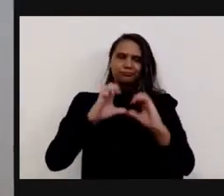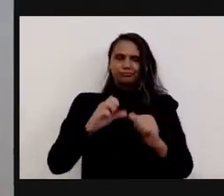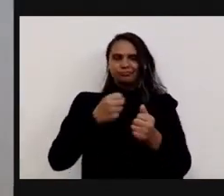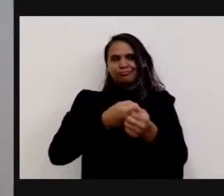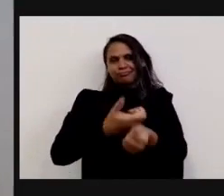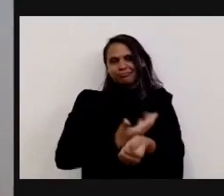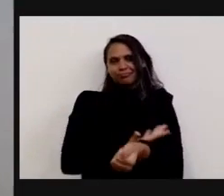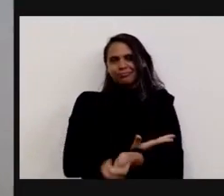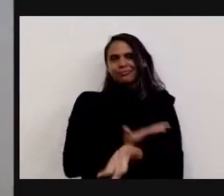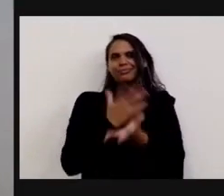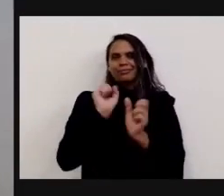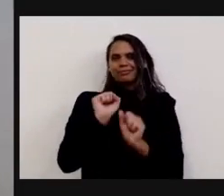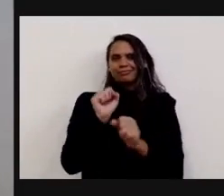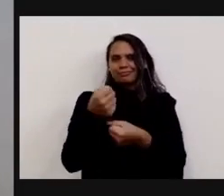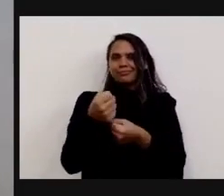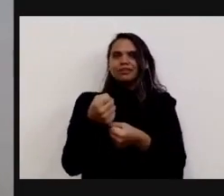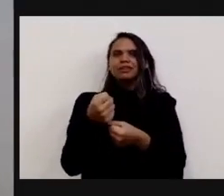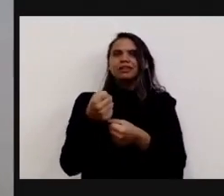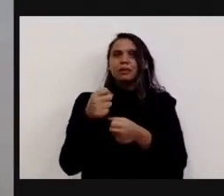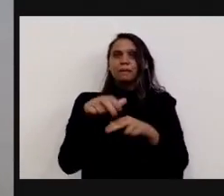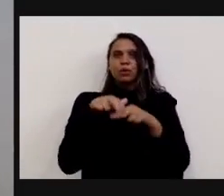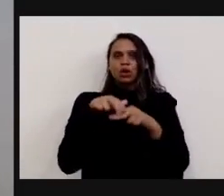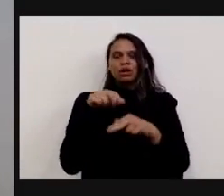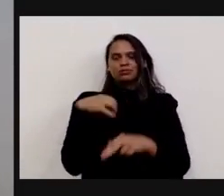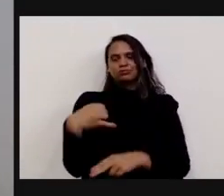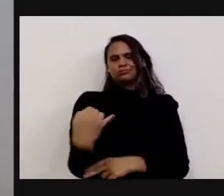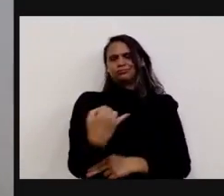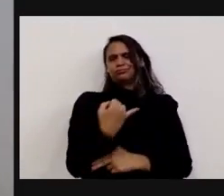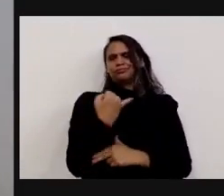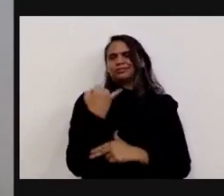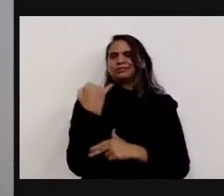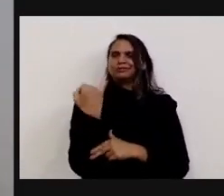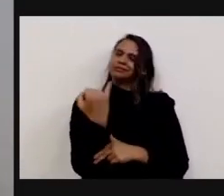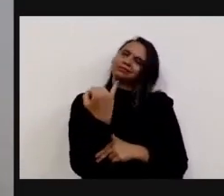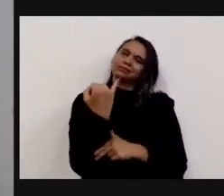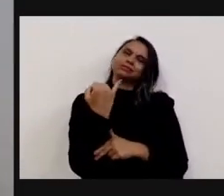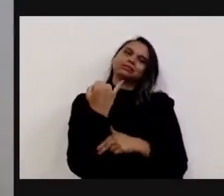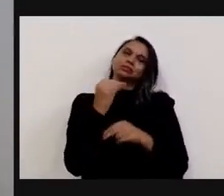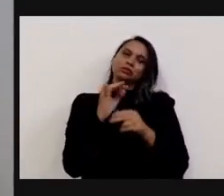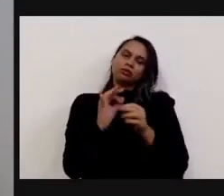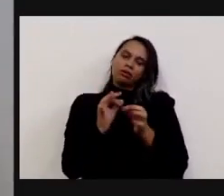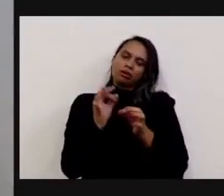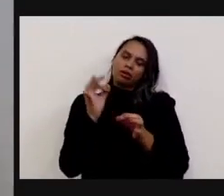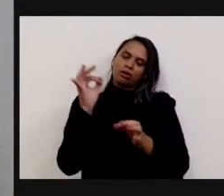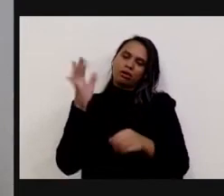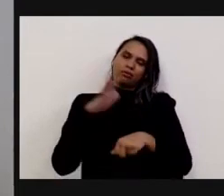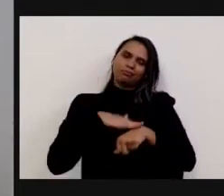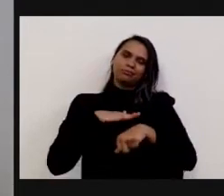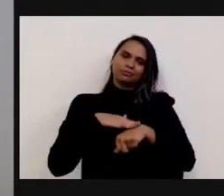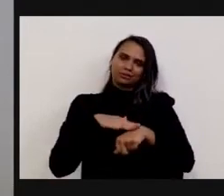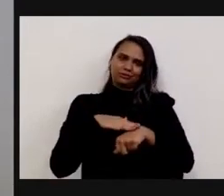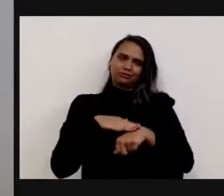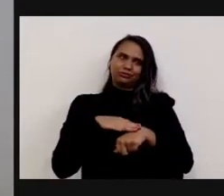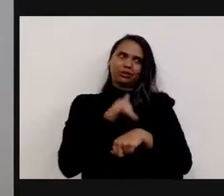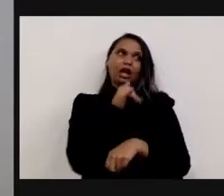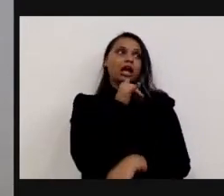seu sentimentos né Isso é que vai importar no longo prazo para motivação das pessoas né